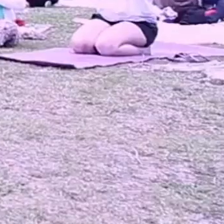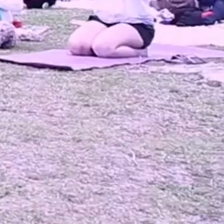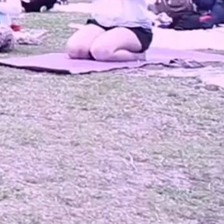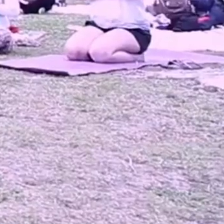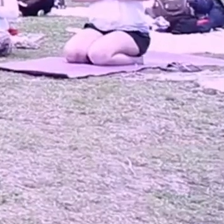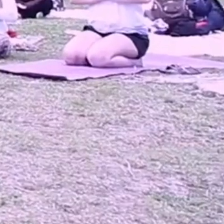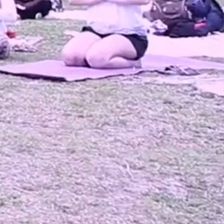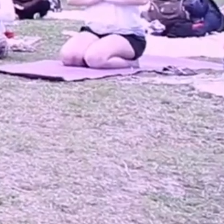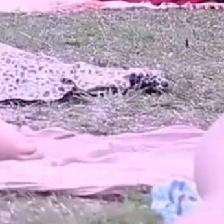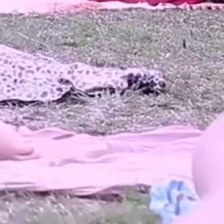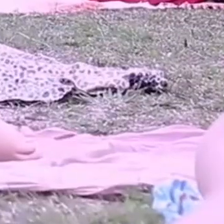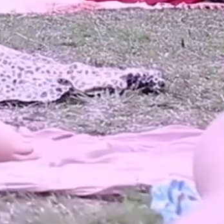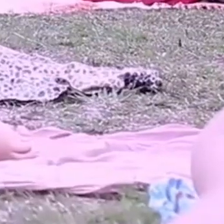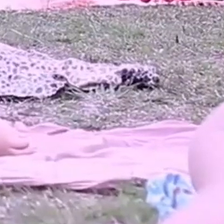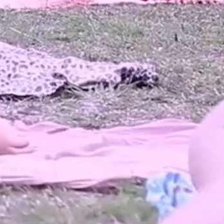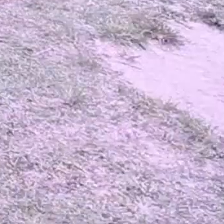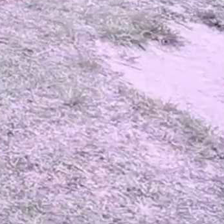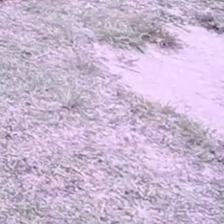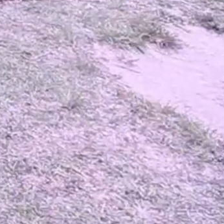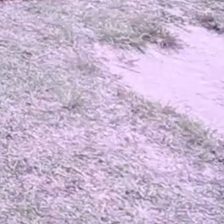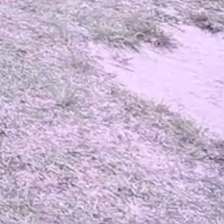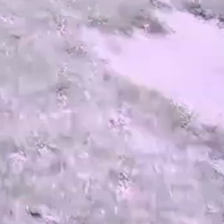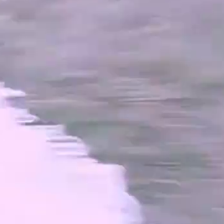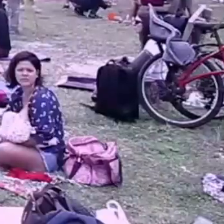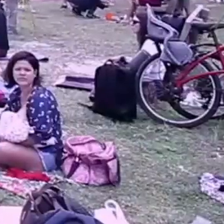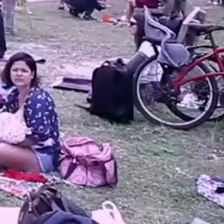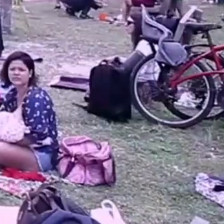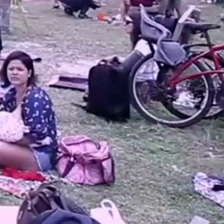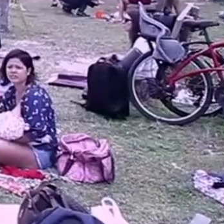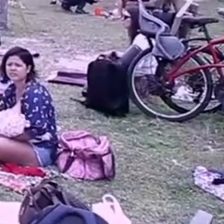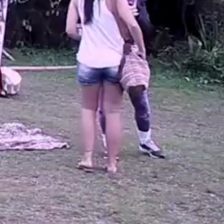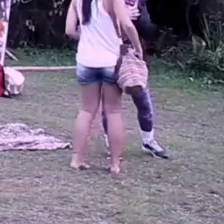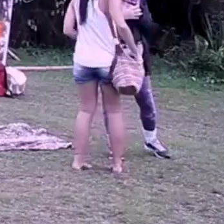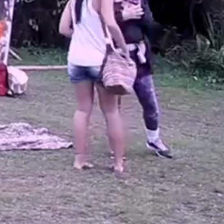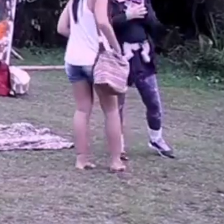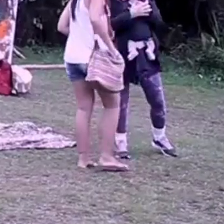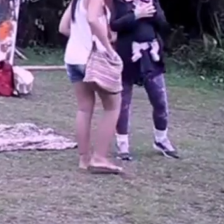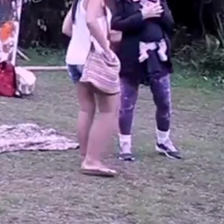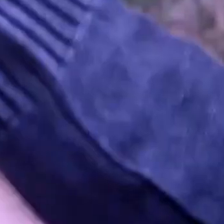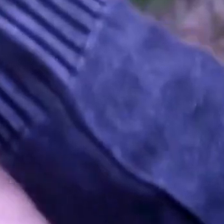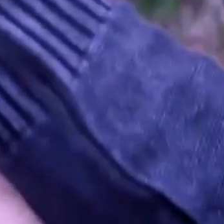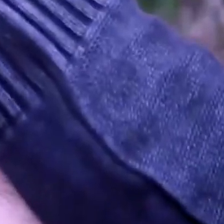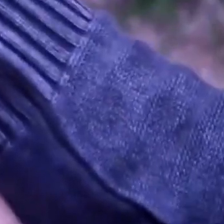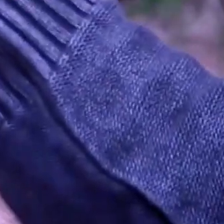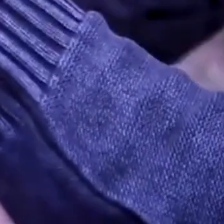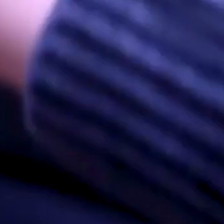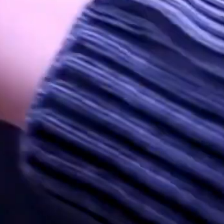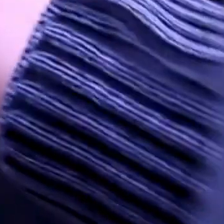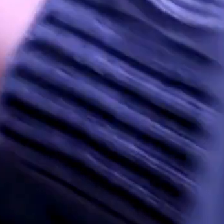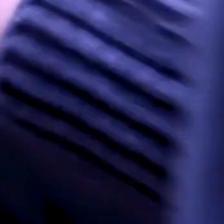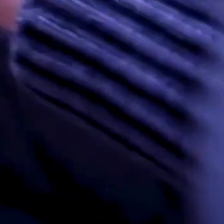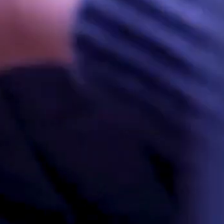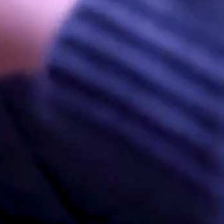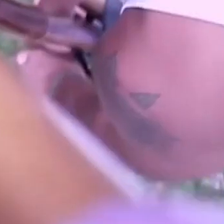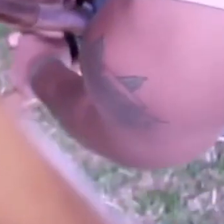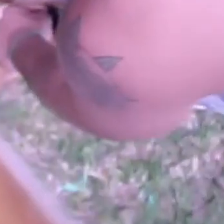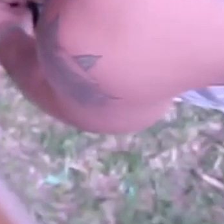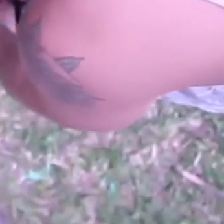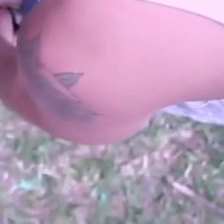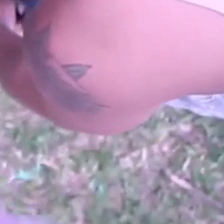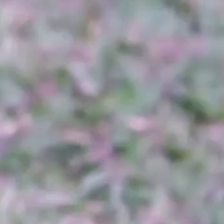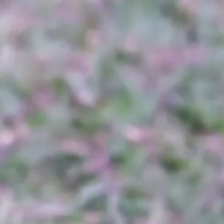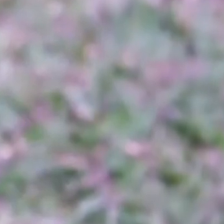Porque eu quero morar numa casinha feita à mão,